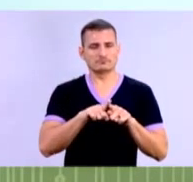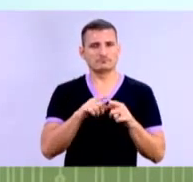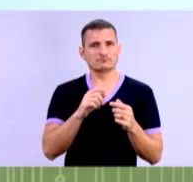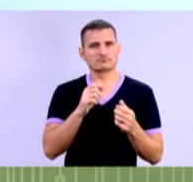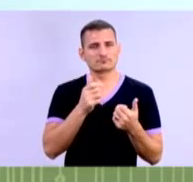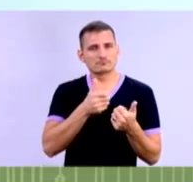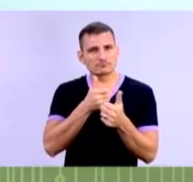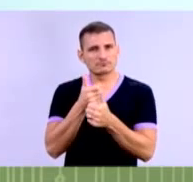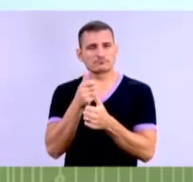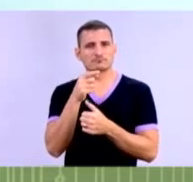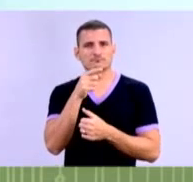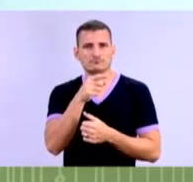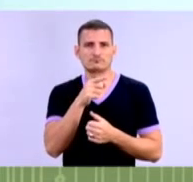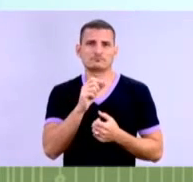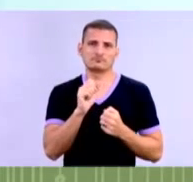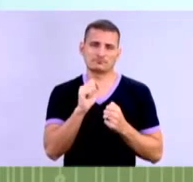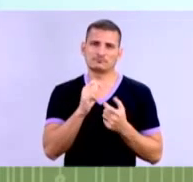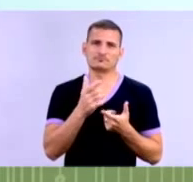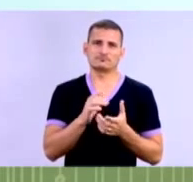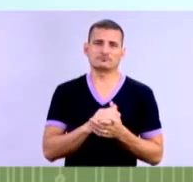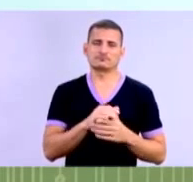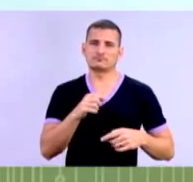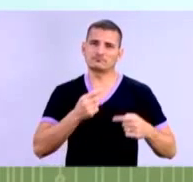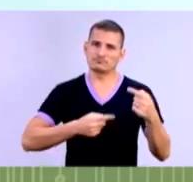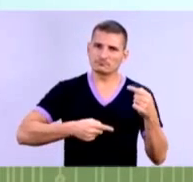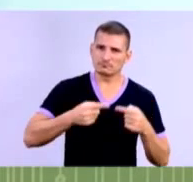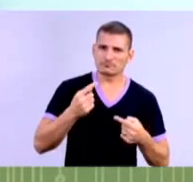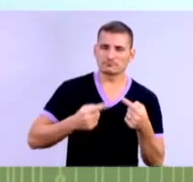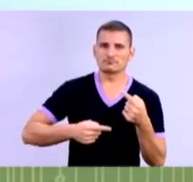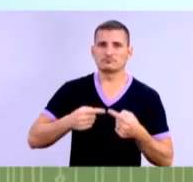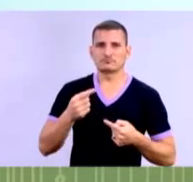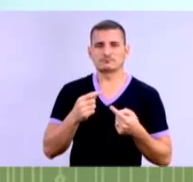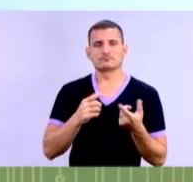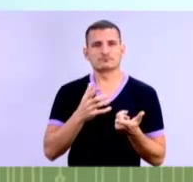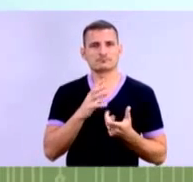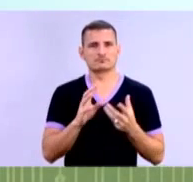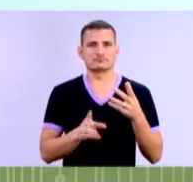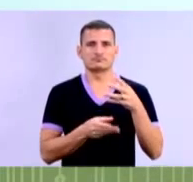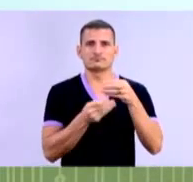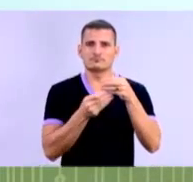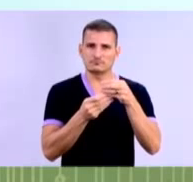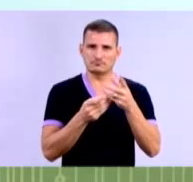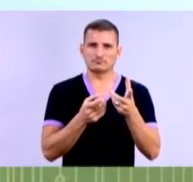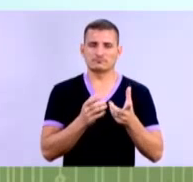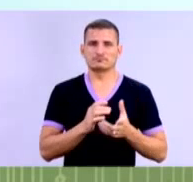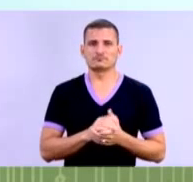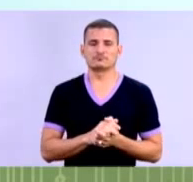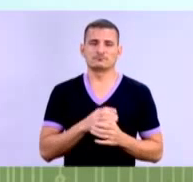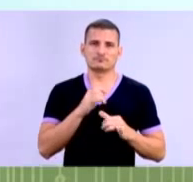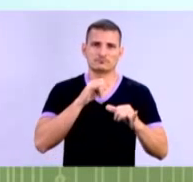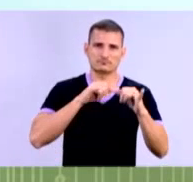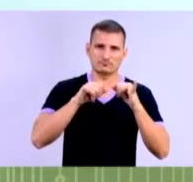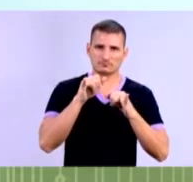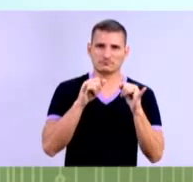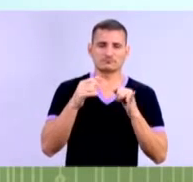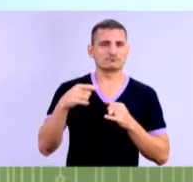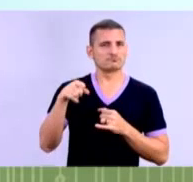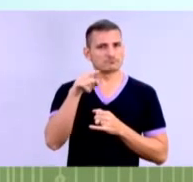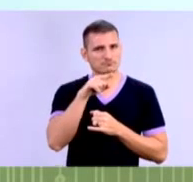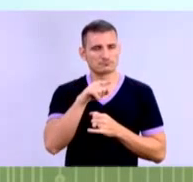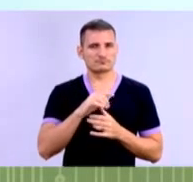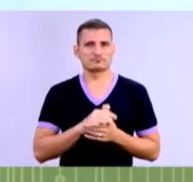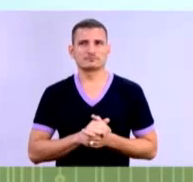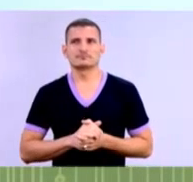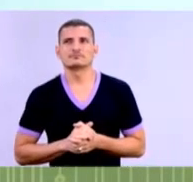ser trabalhadas, né, discutidas, para que possam complementar todas essas informações que você recebe,